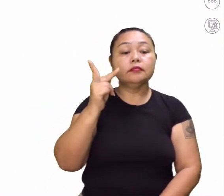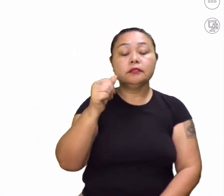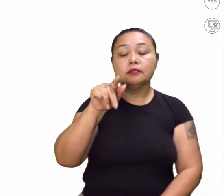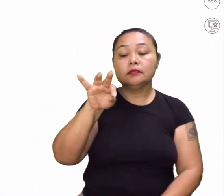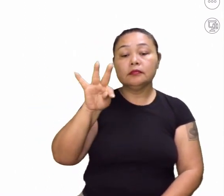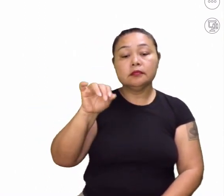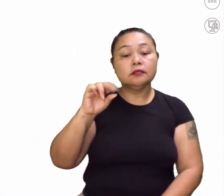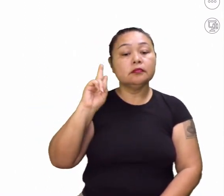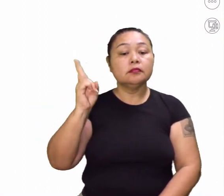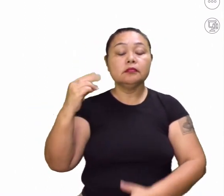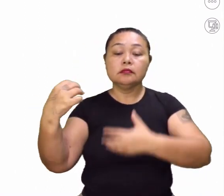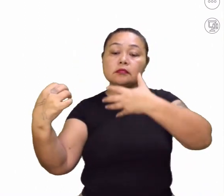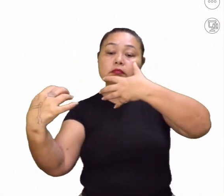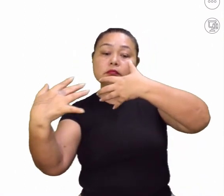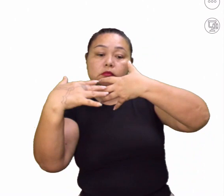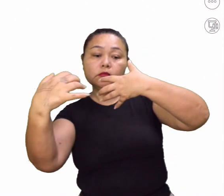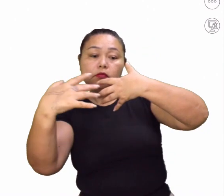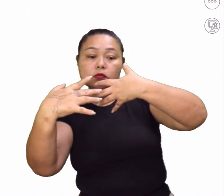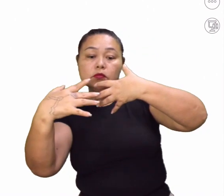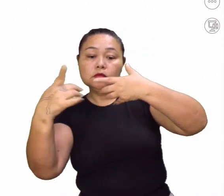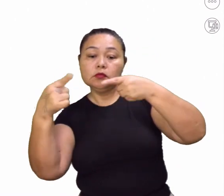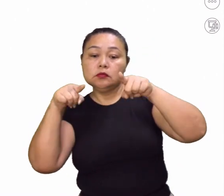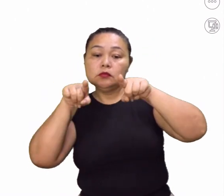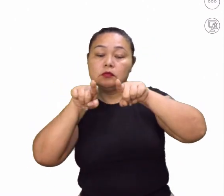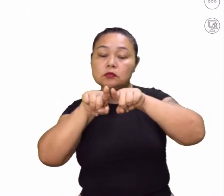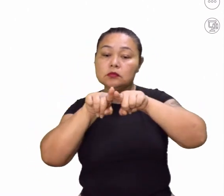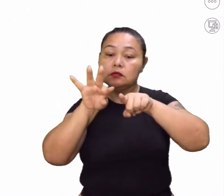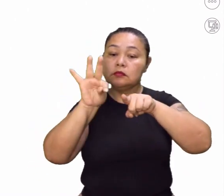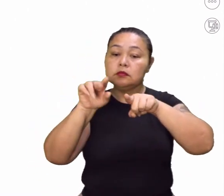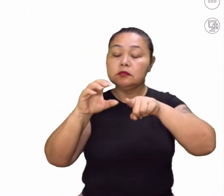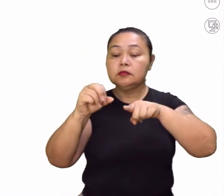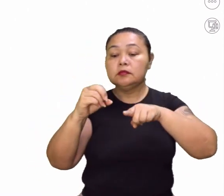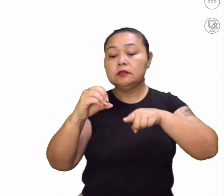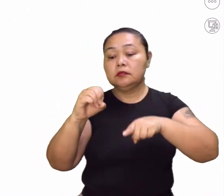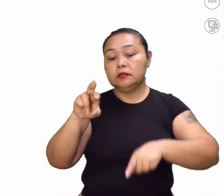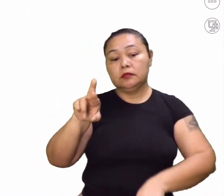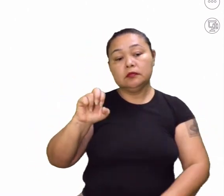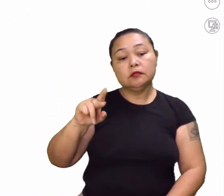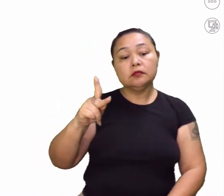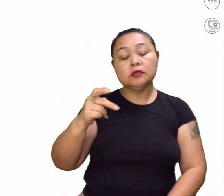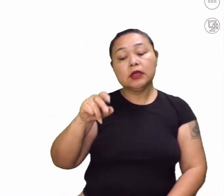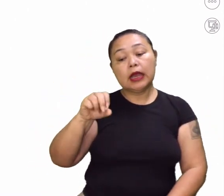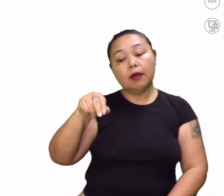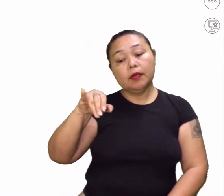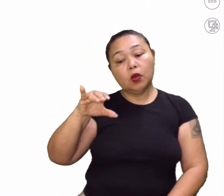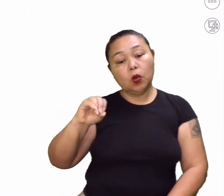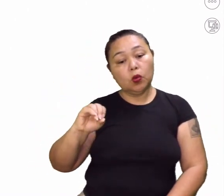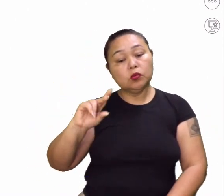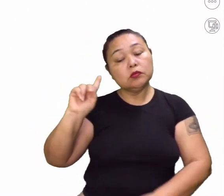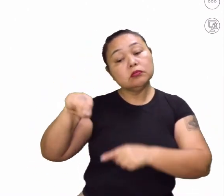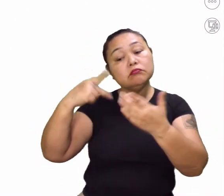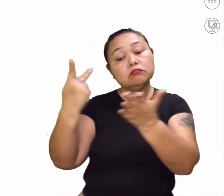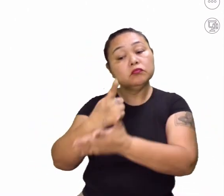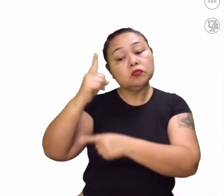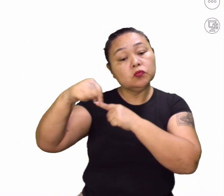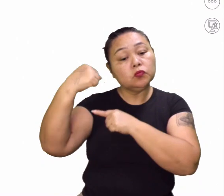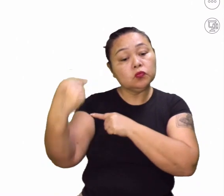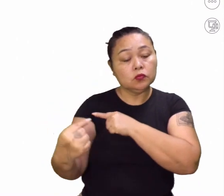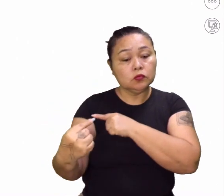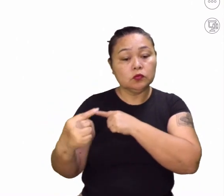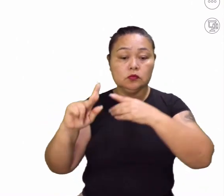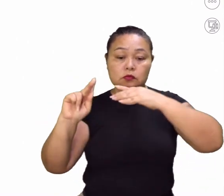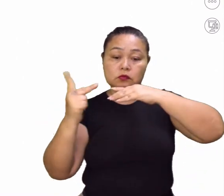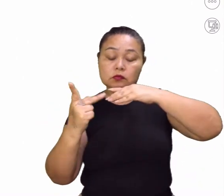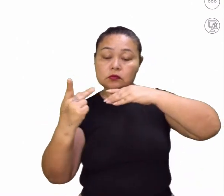incidem perpendicularmente sobre um dos trópicos, Câncer ou Capricórnio. Quais são as consequências?